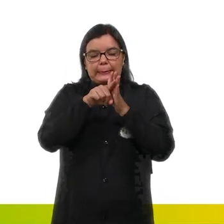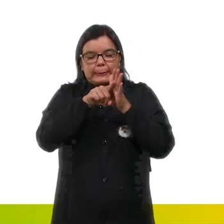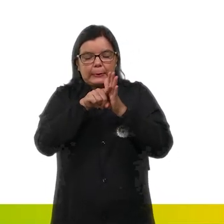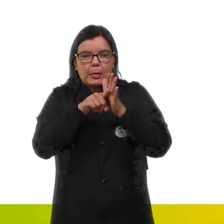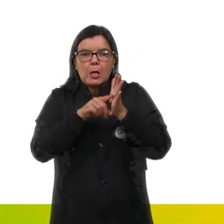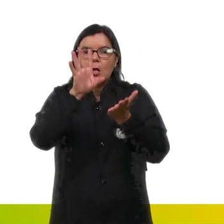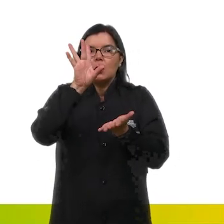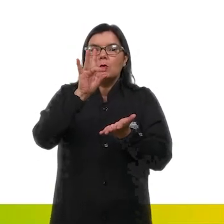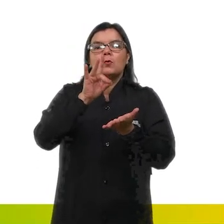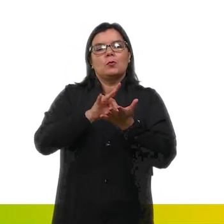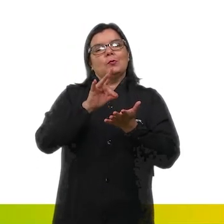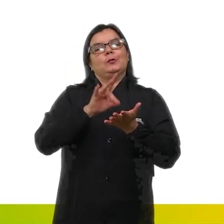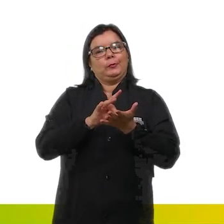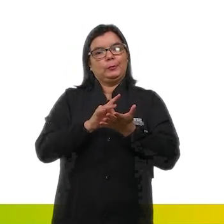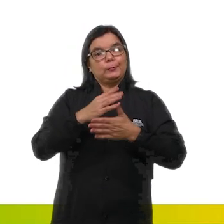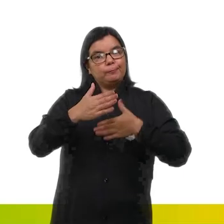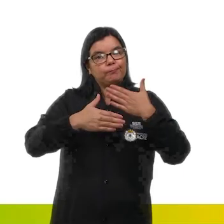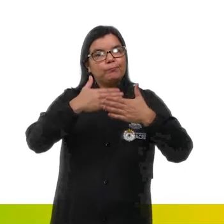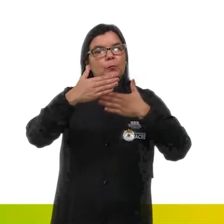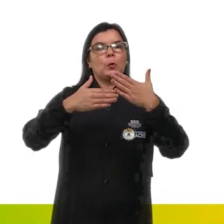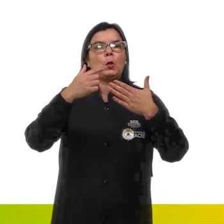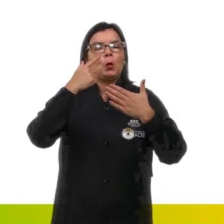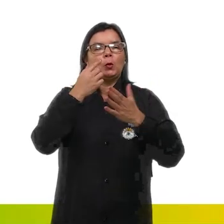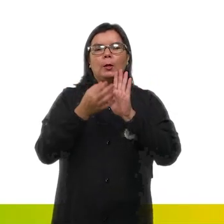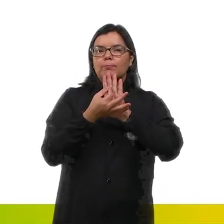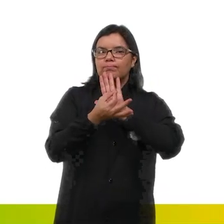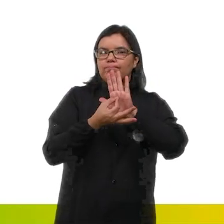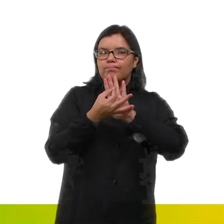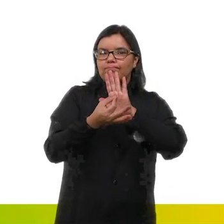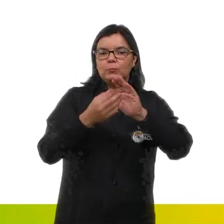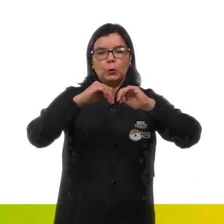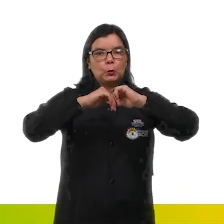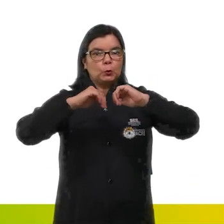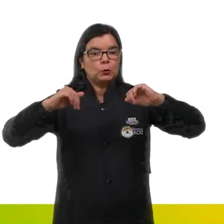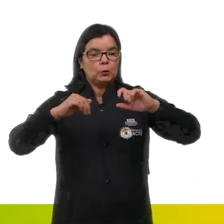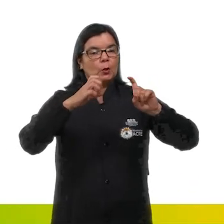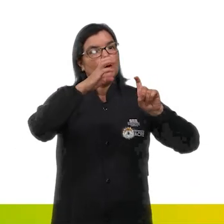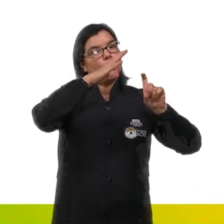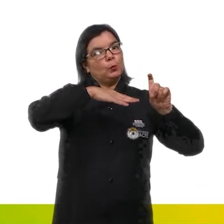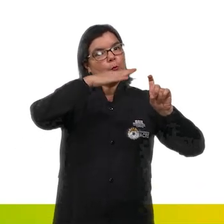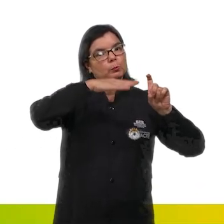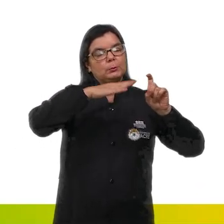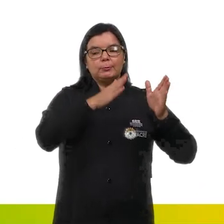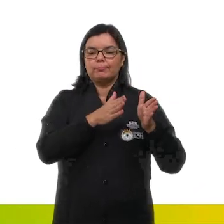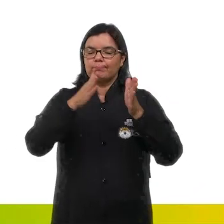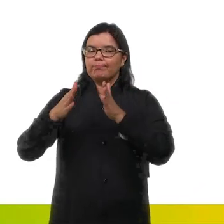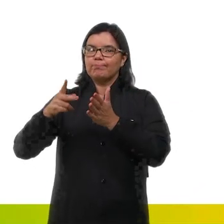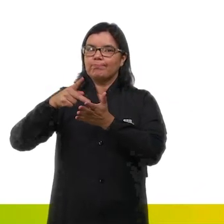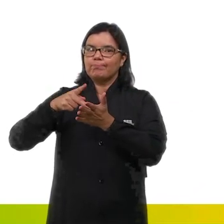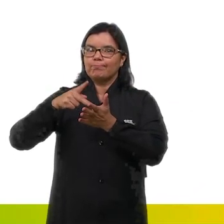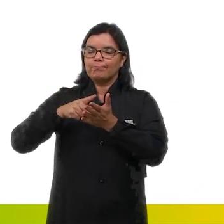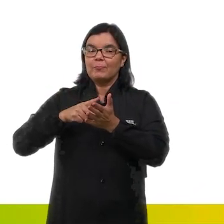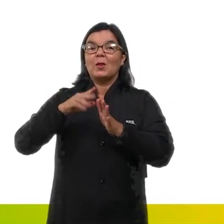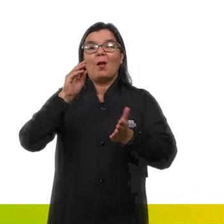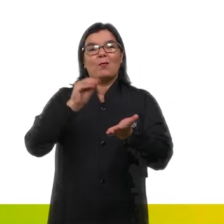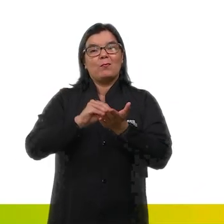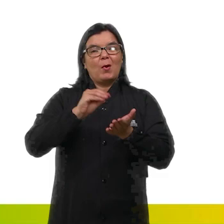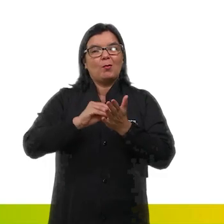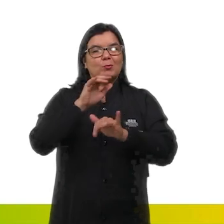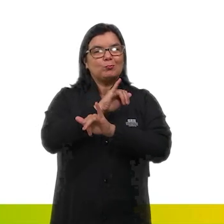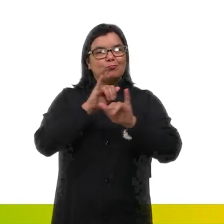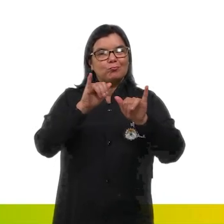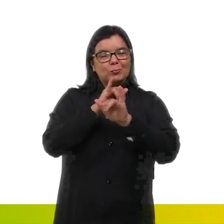o que torna crucial desenvolver um olhar crítico para separar os mitos das verdades. A desinformação na área